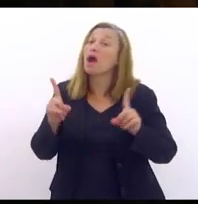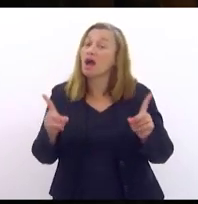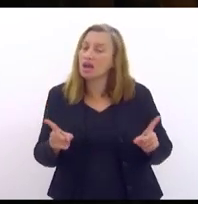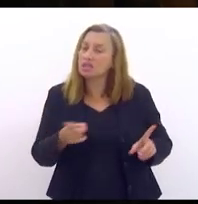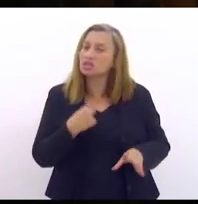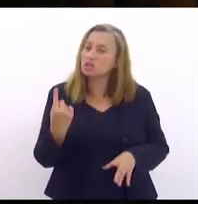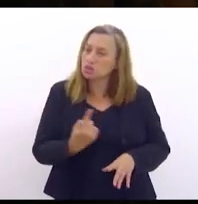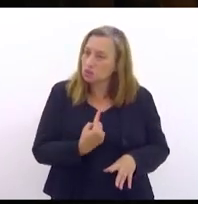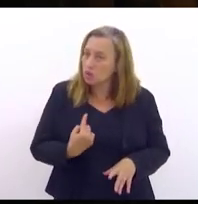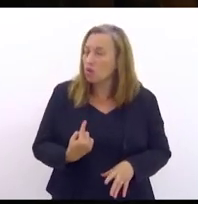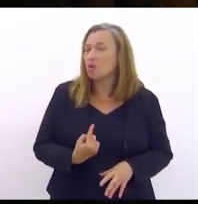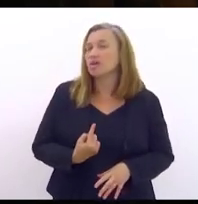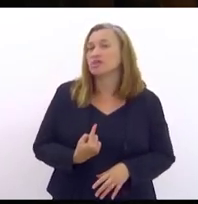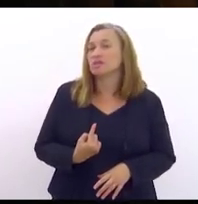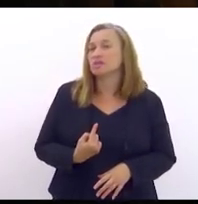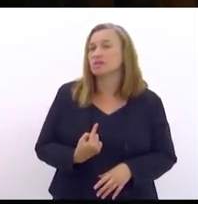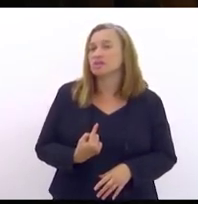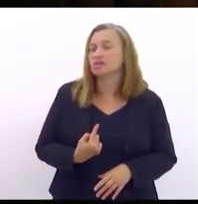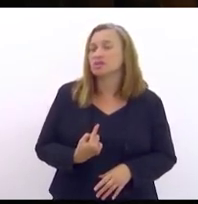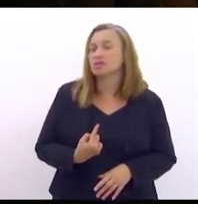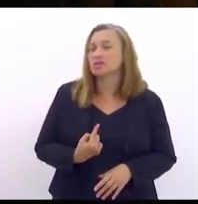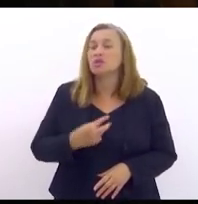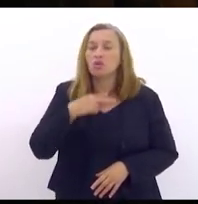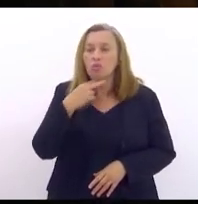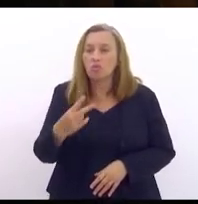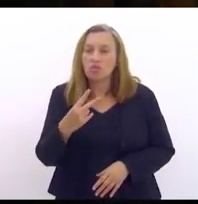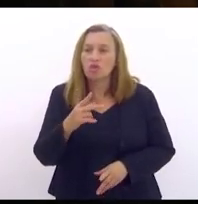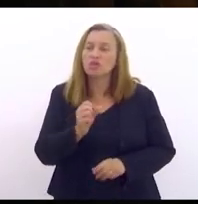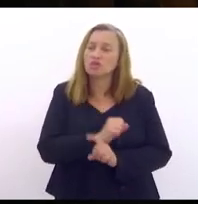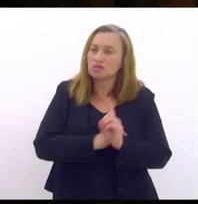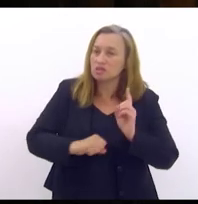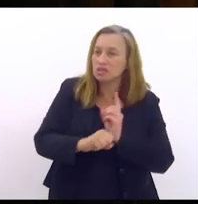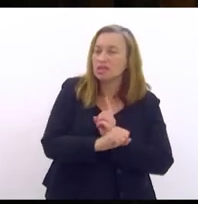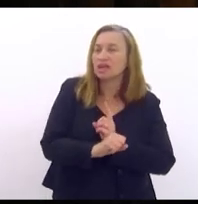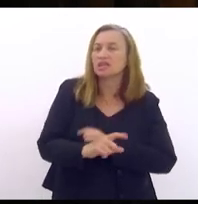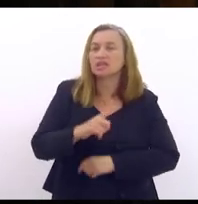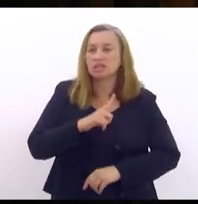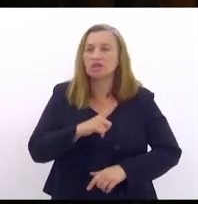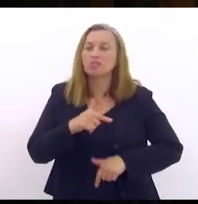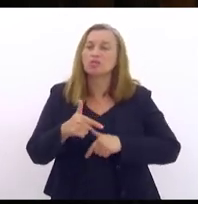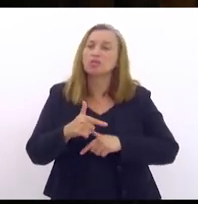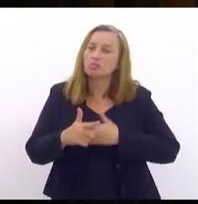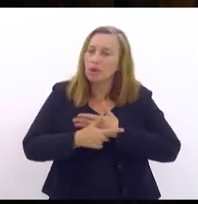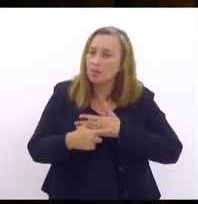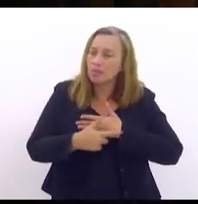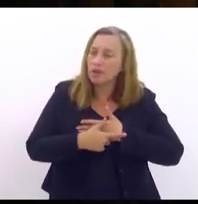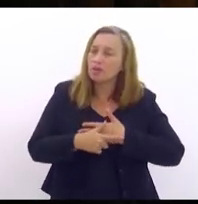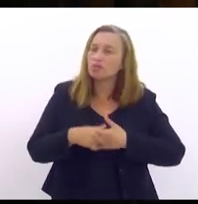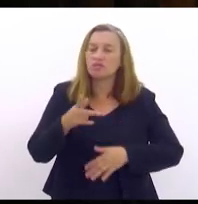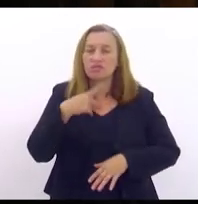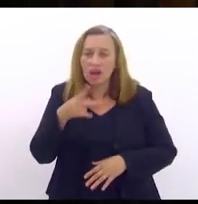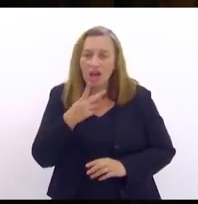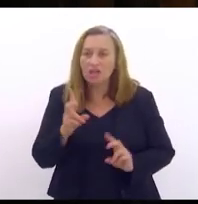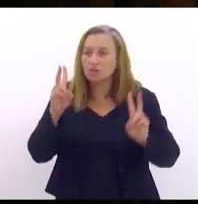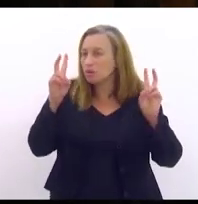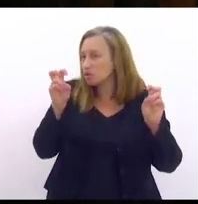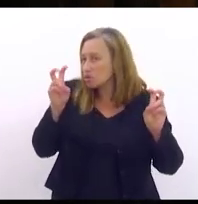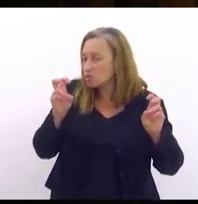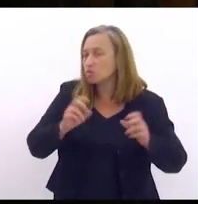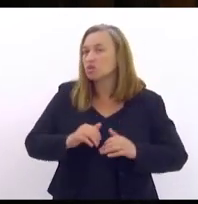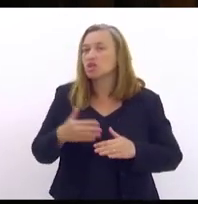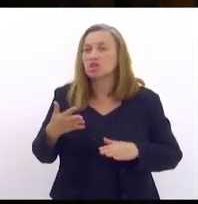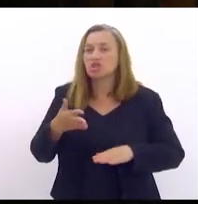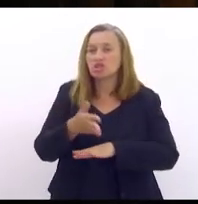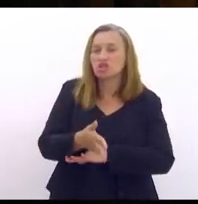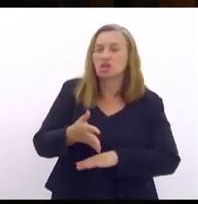como caixa de ressonância, como voz da sociedade, a gente tem a missão de reverberar esse assunto, de fazer com que esse assunto chegue